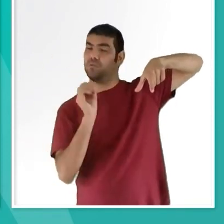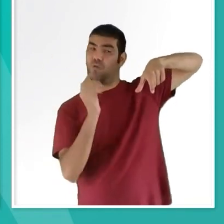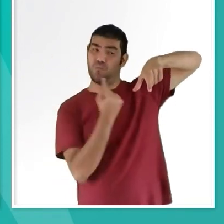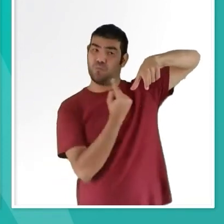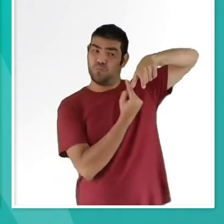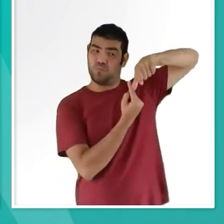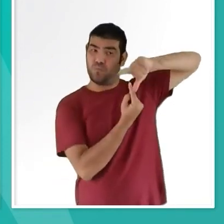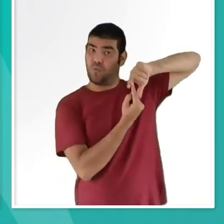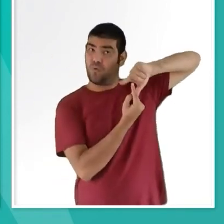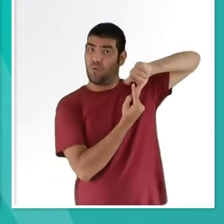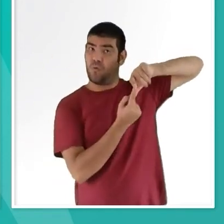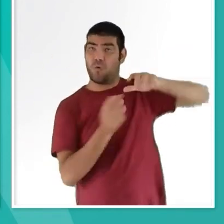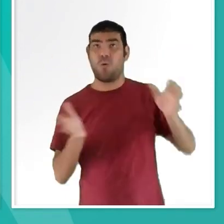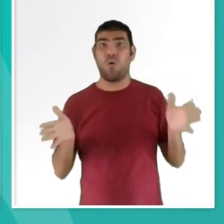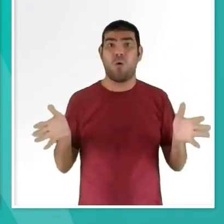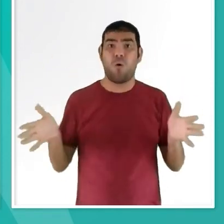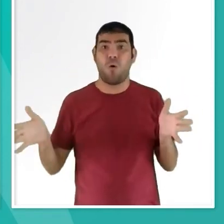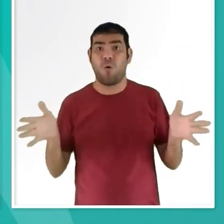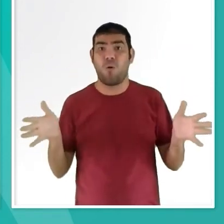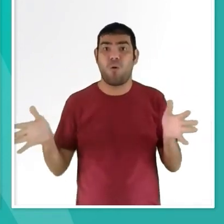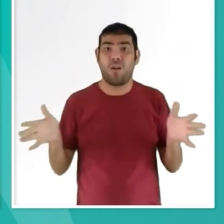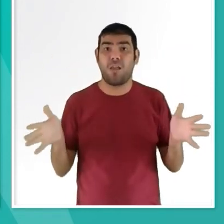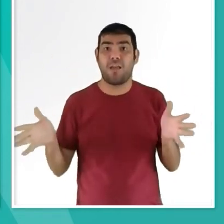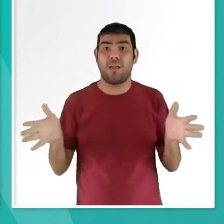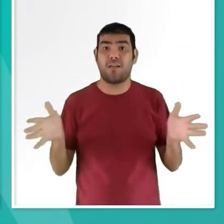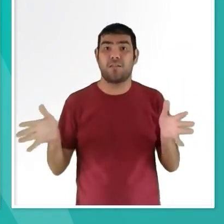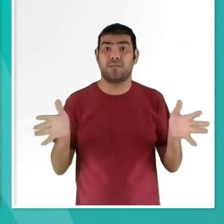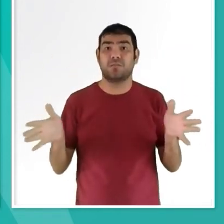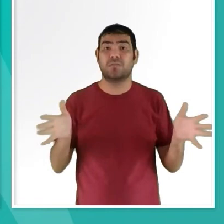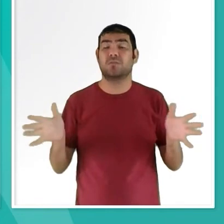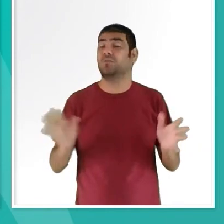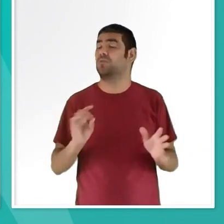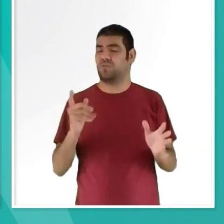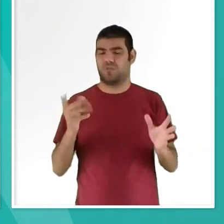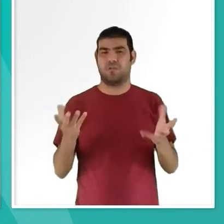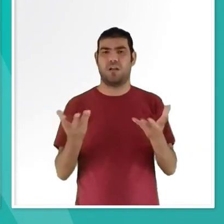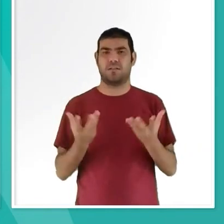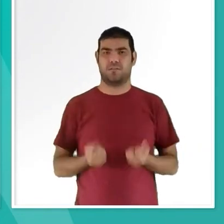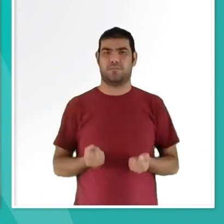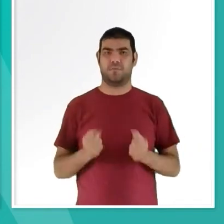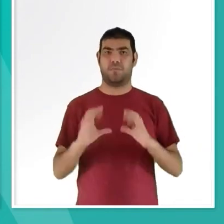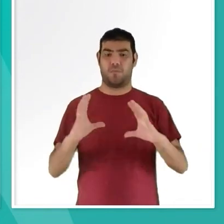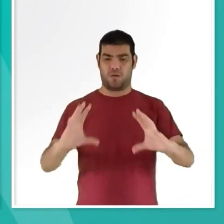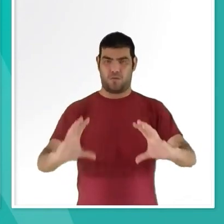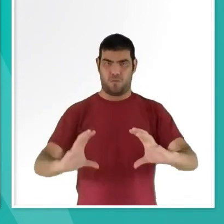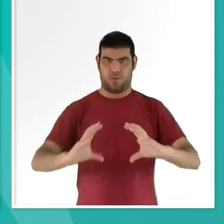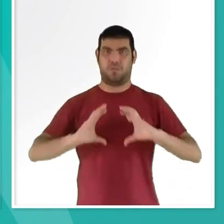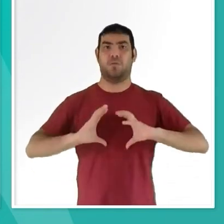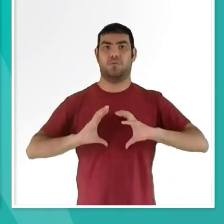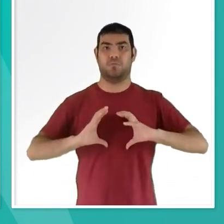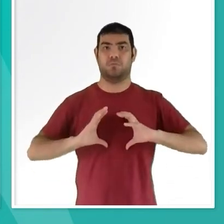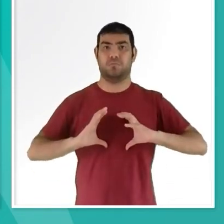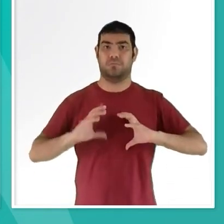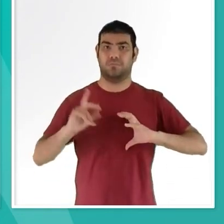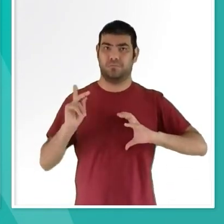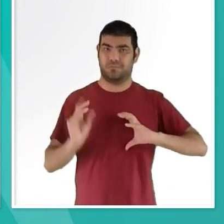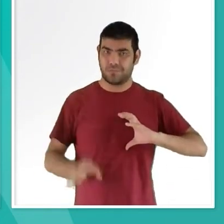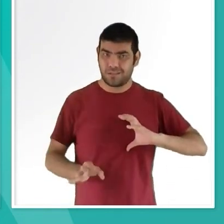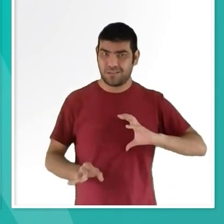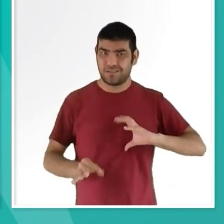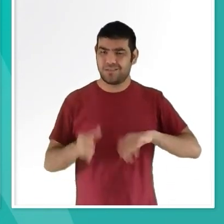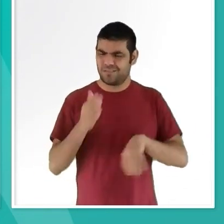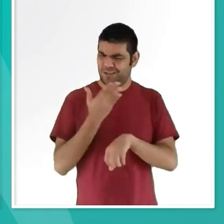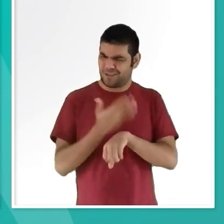Porque somente o goleiro é que pode receber a bola com as mãos, certo? Então ele treina bastante